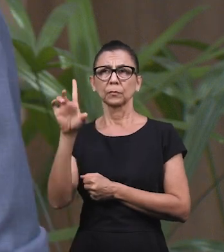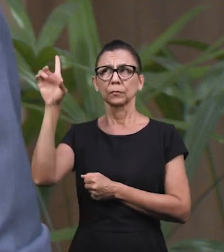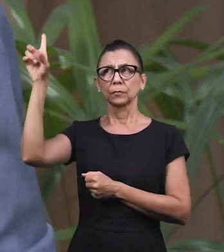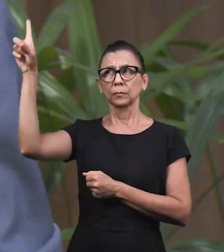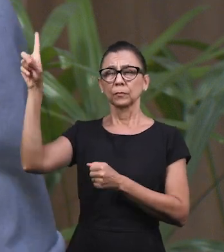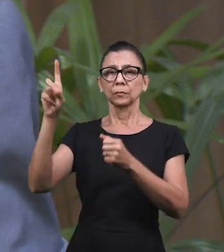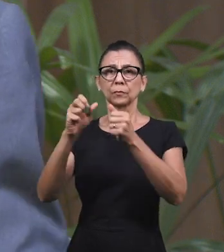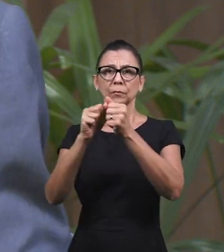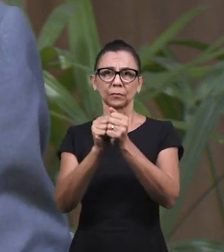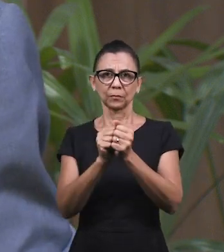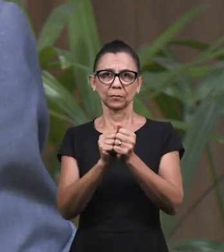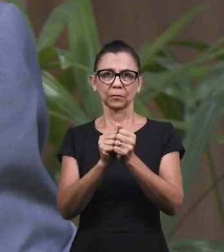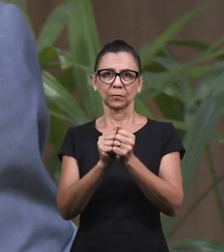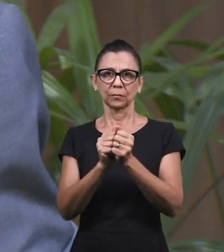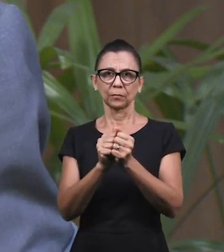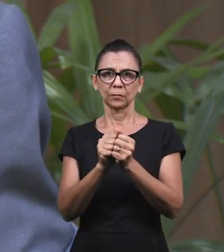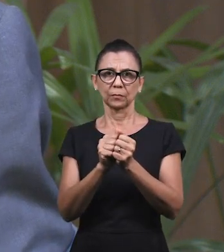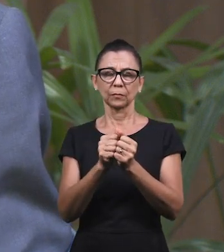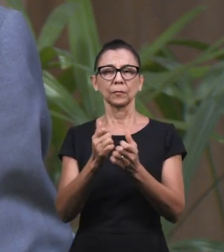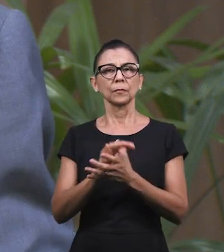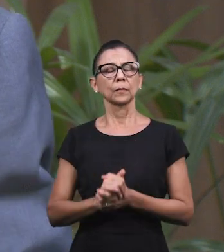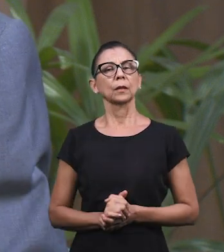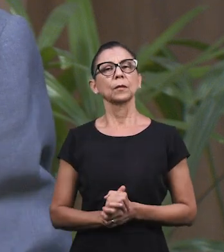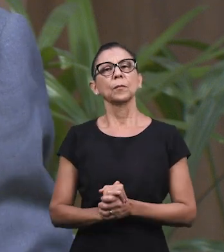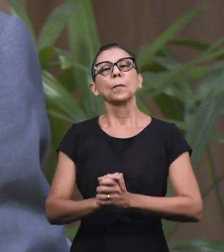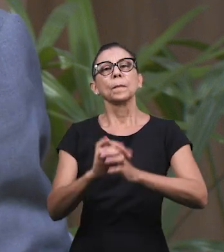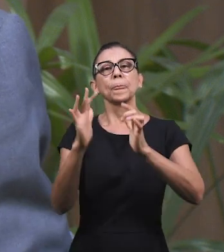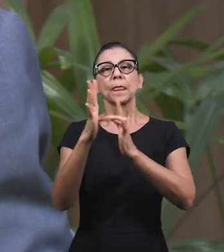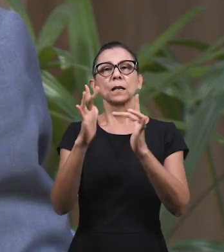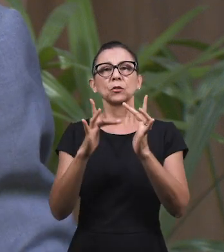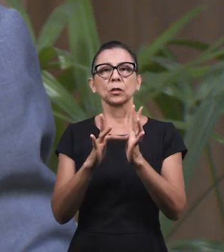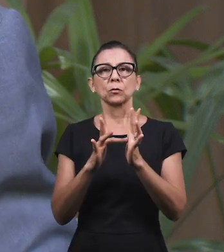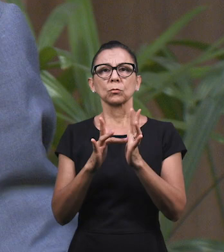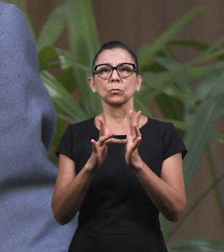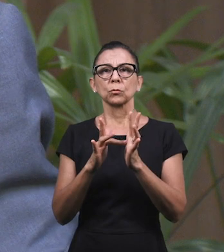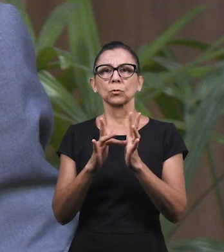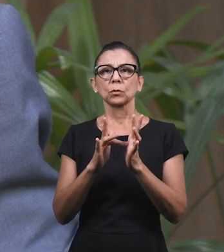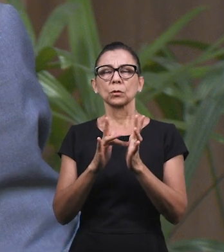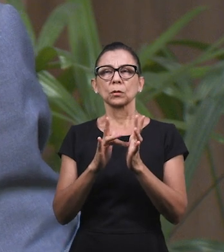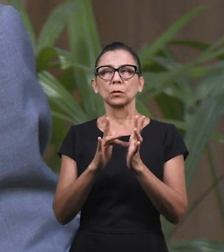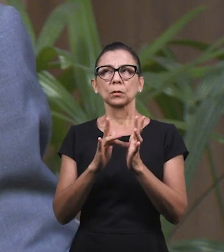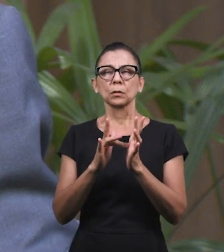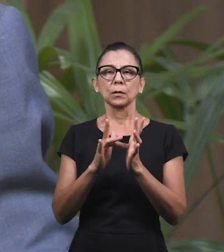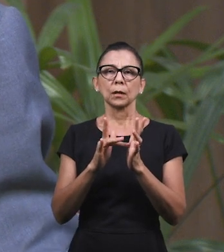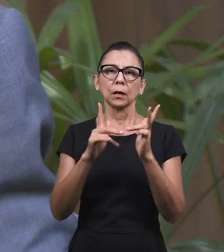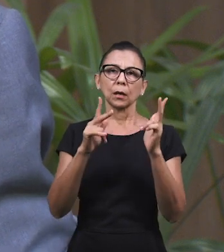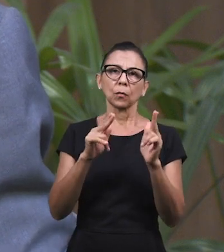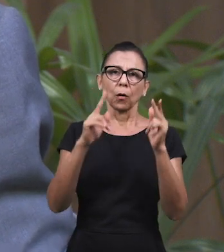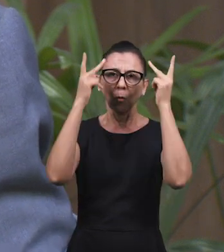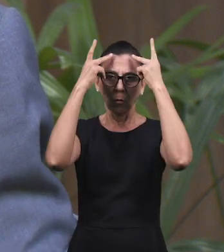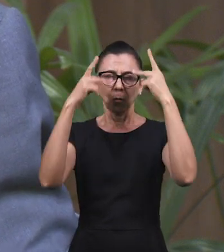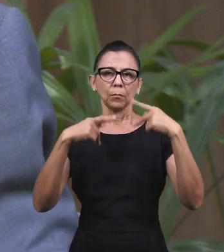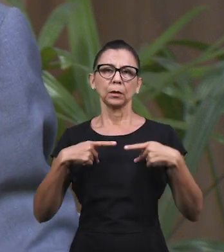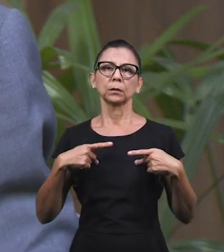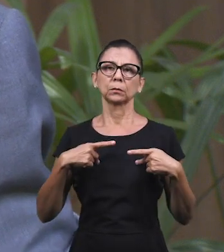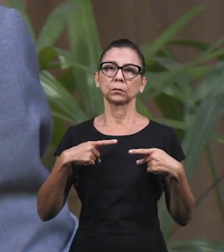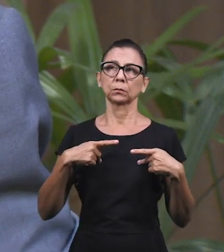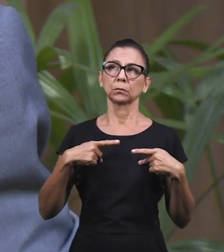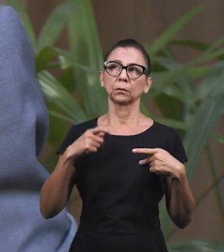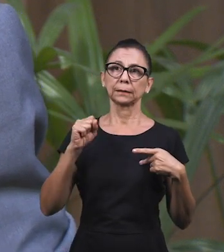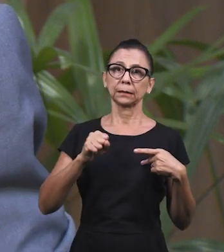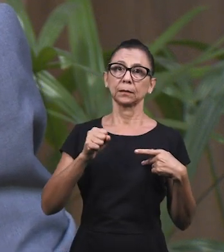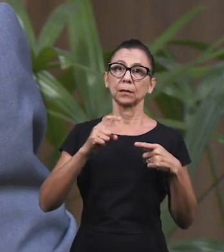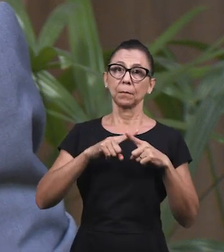Jesus é como homem, mas ele é Deus. Falamos isso com toda segurança, Jesus é Deus, porque na Bíblia diz, ele é